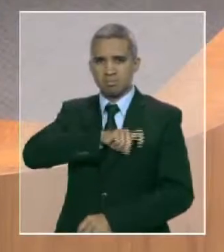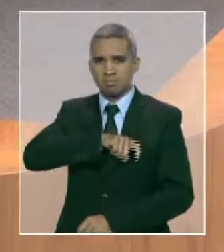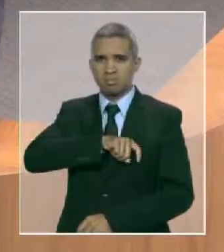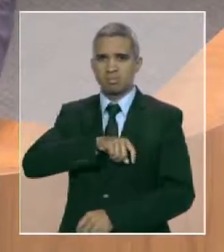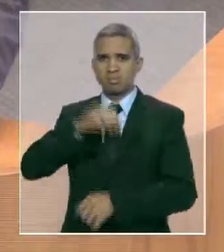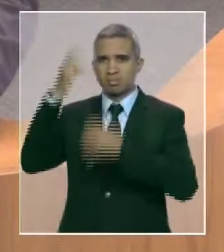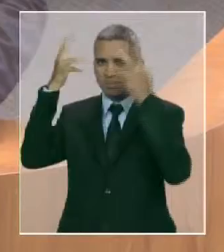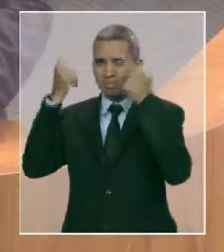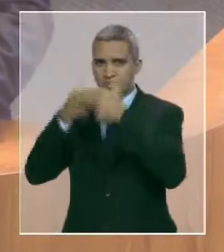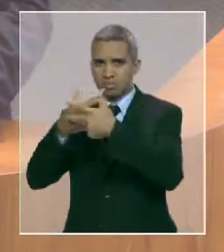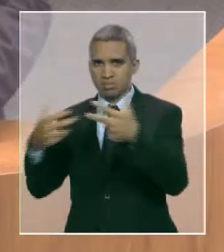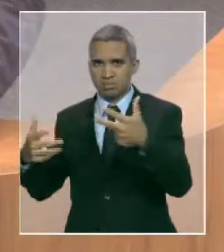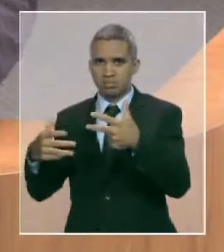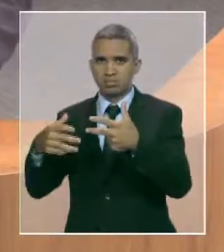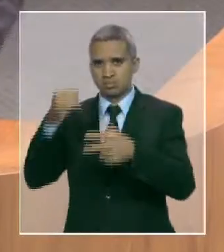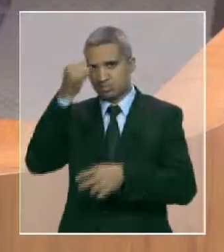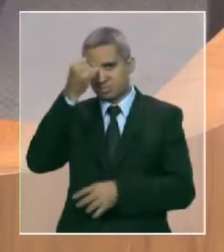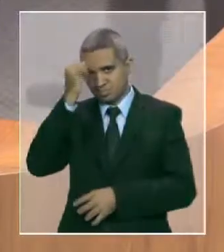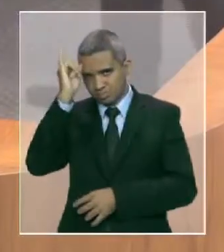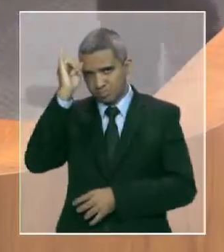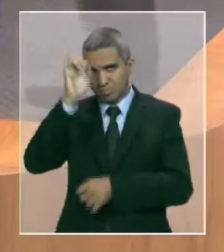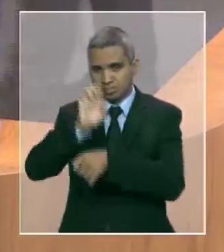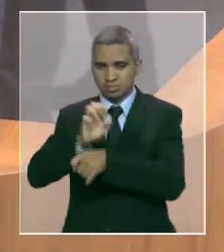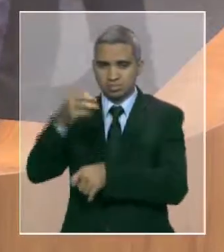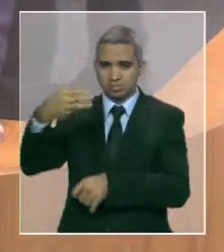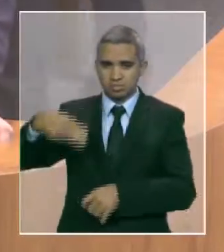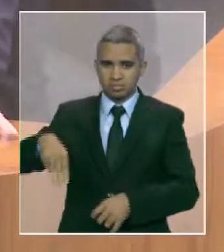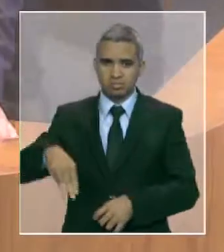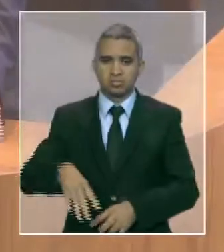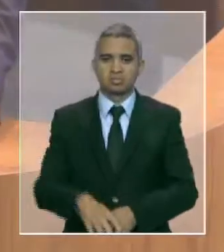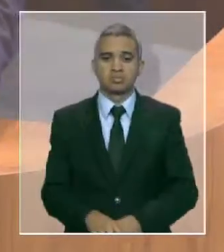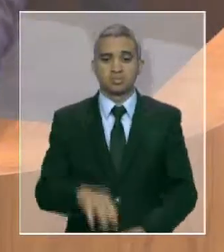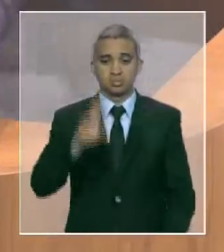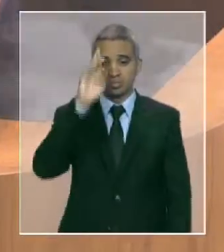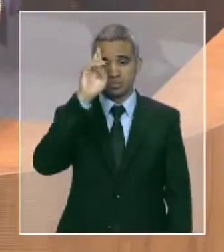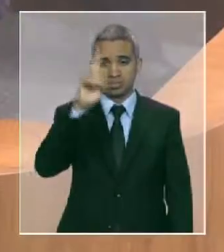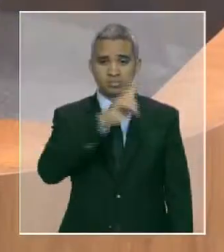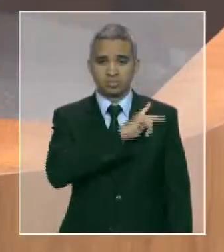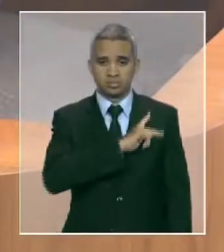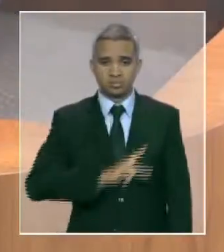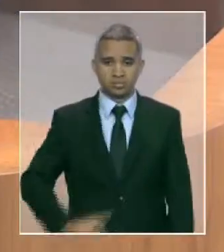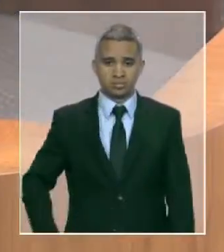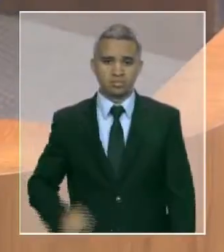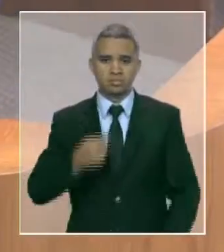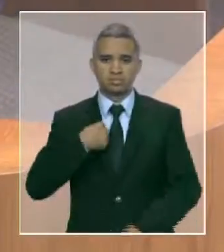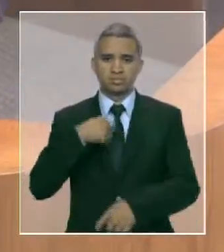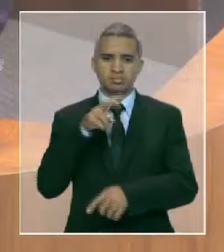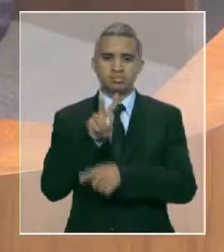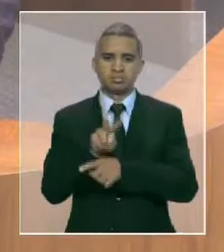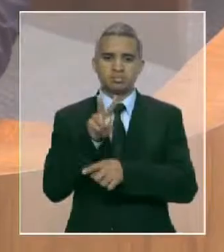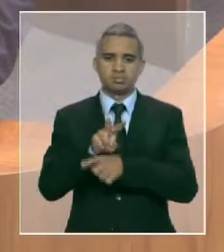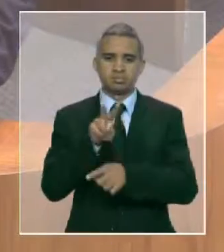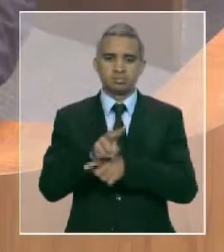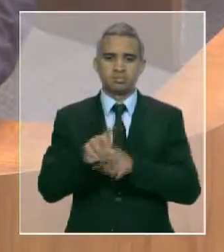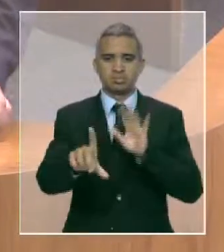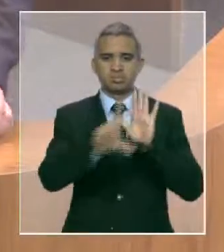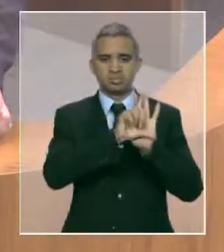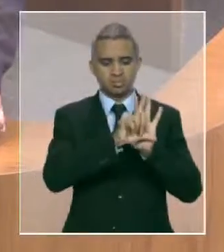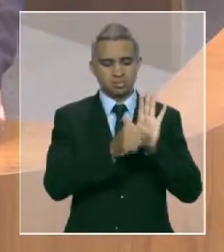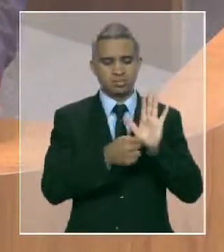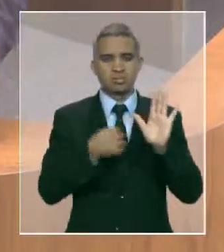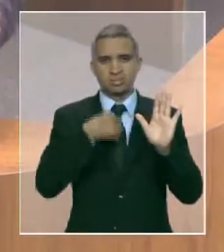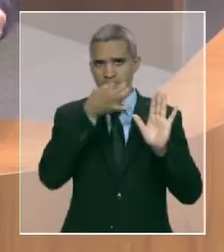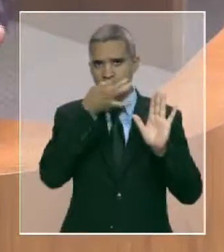providências. Senhor presidente, eu venho aqui defender essa lei porque eu acho importante que o esporte de